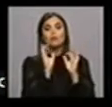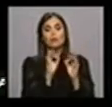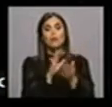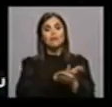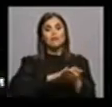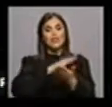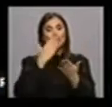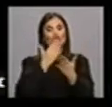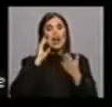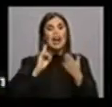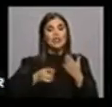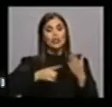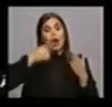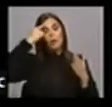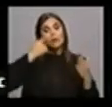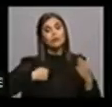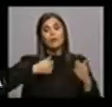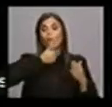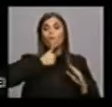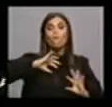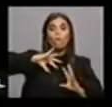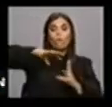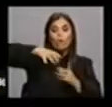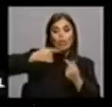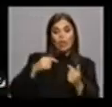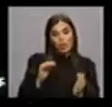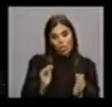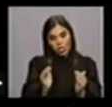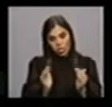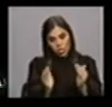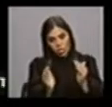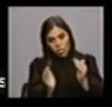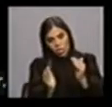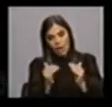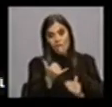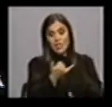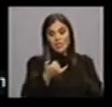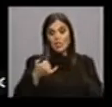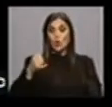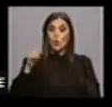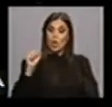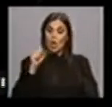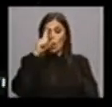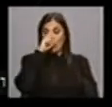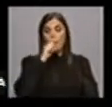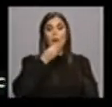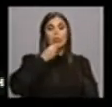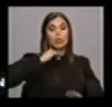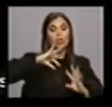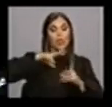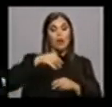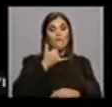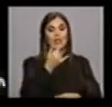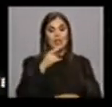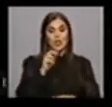deste estudo. Nós sabemos que Marte tem presentemente uma inclinação, uma obliquidade de 25 graus. Relembramos que a Terra tem cerca de 23,5 graus